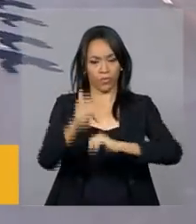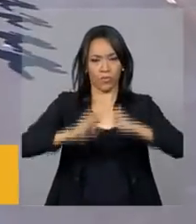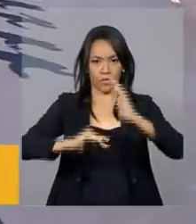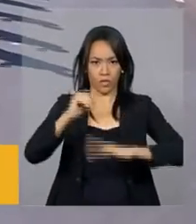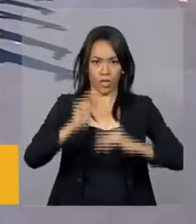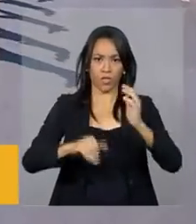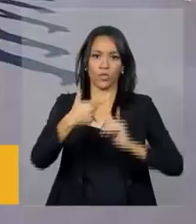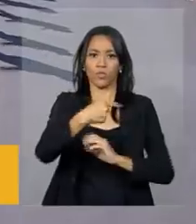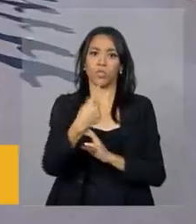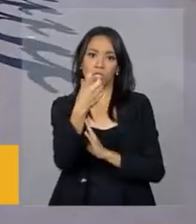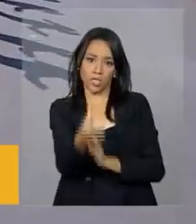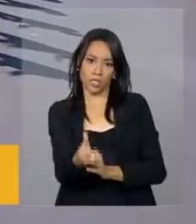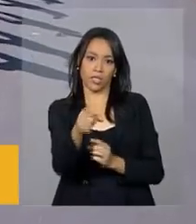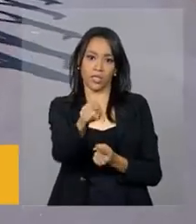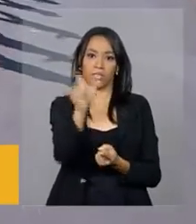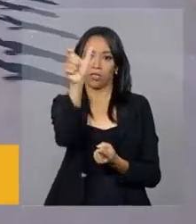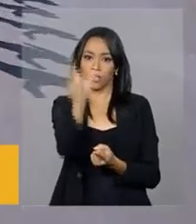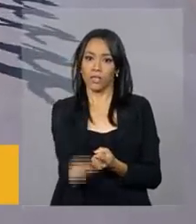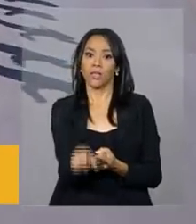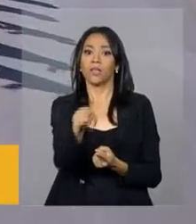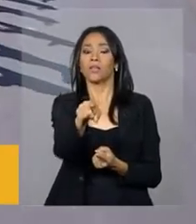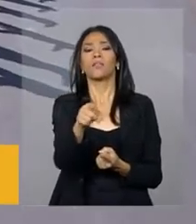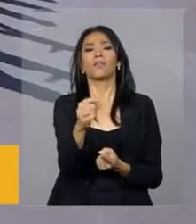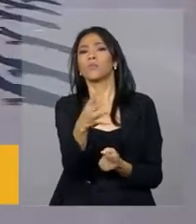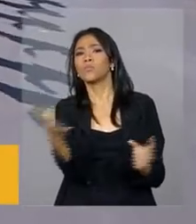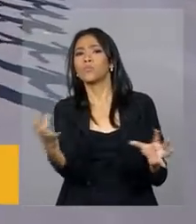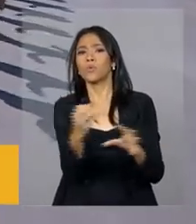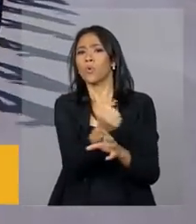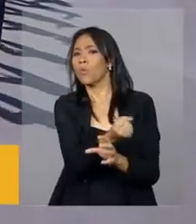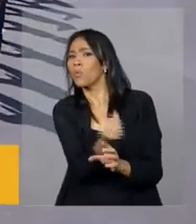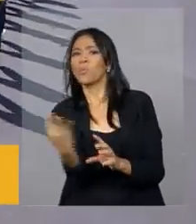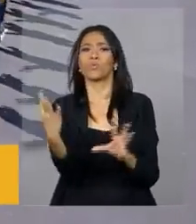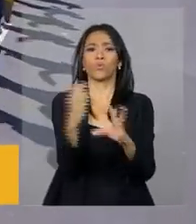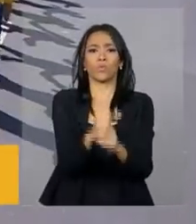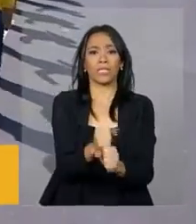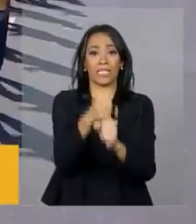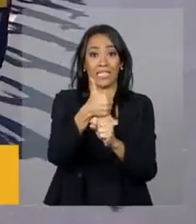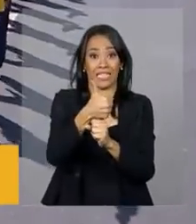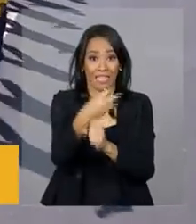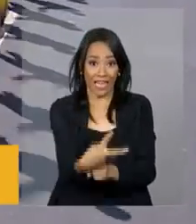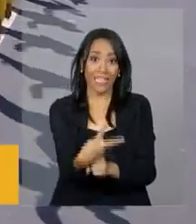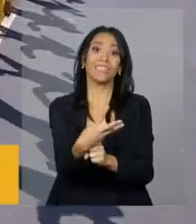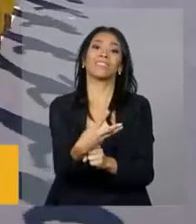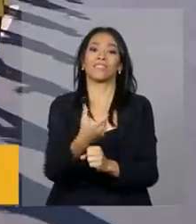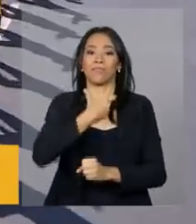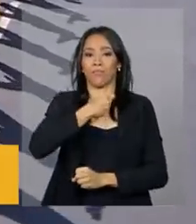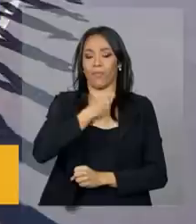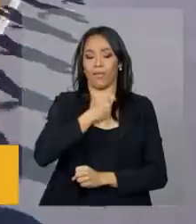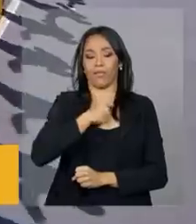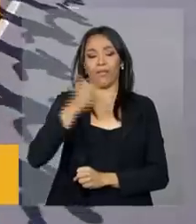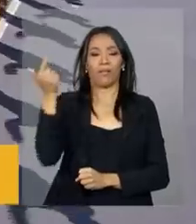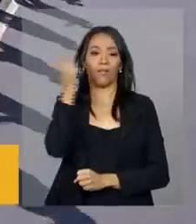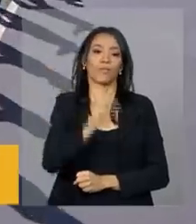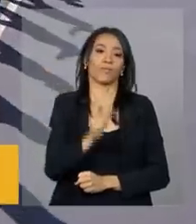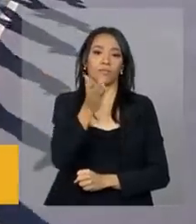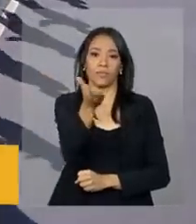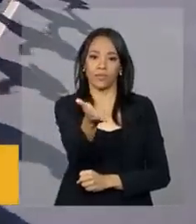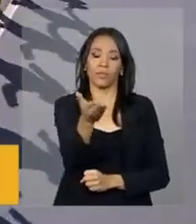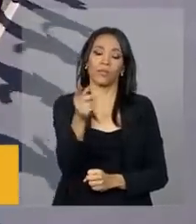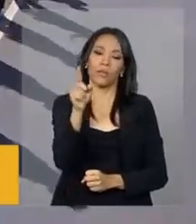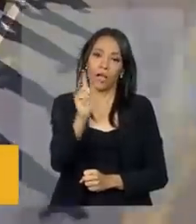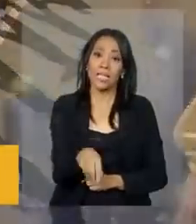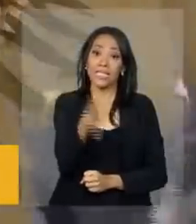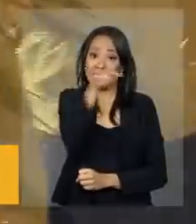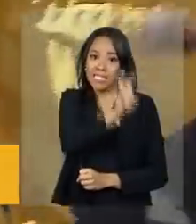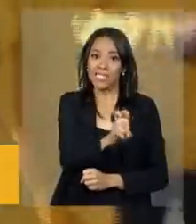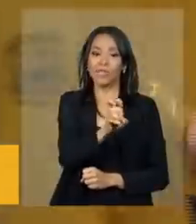o ineditismo de 13 medalhas das 19 conquistadas pelo time Brasil, sendo 5